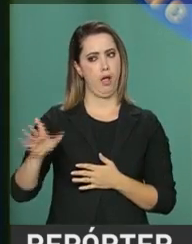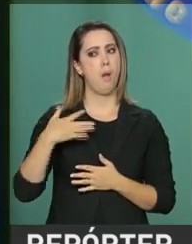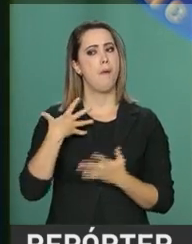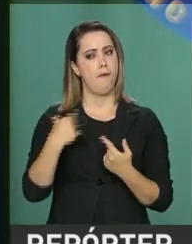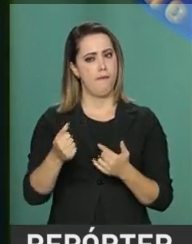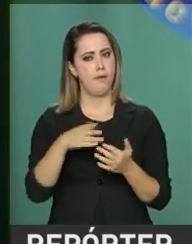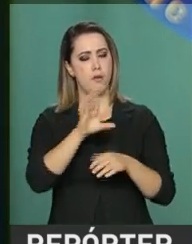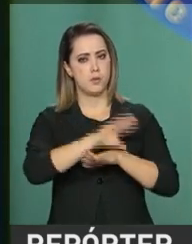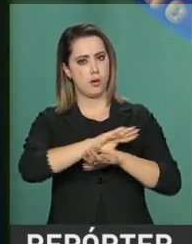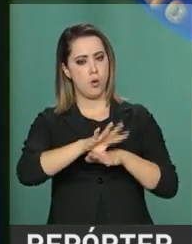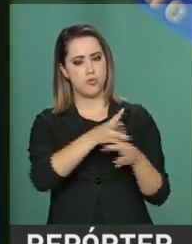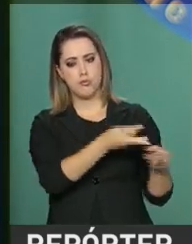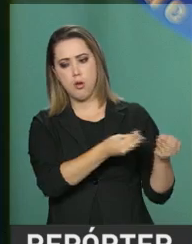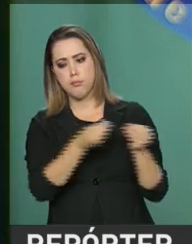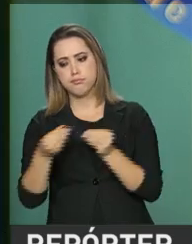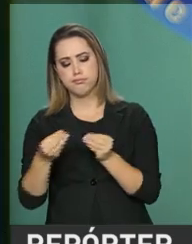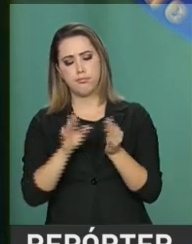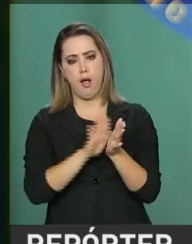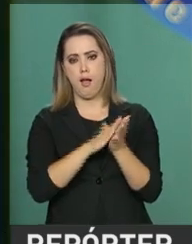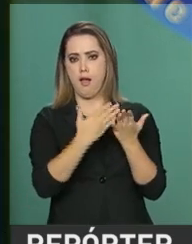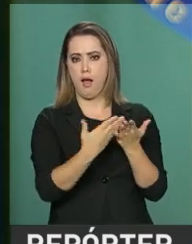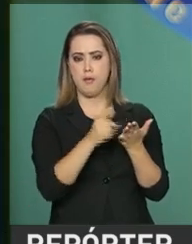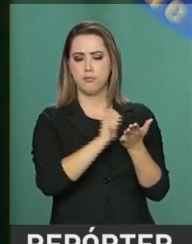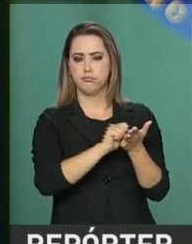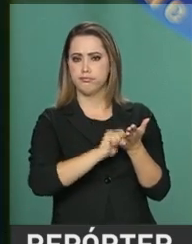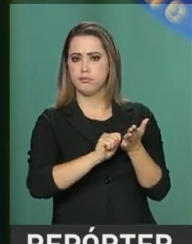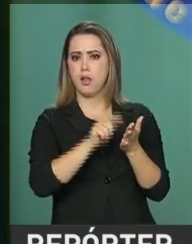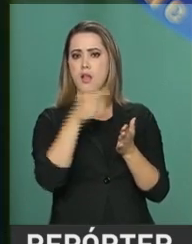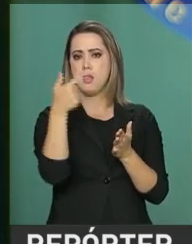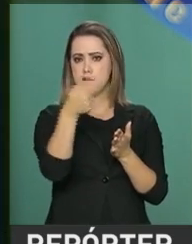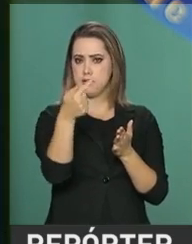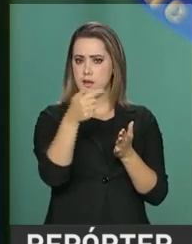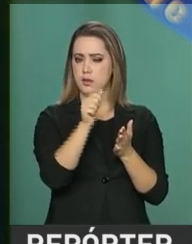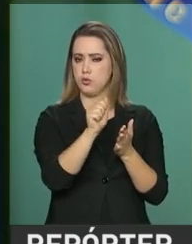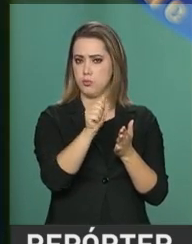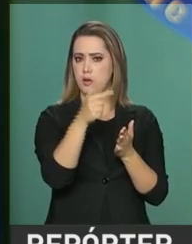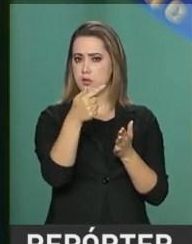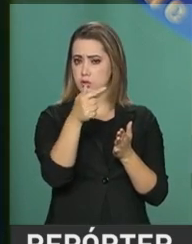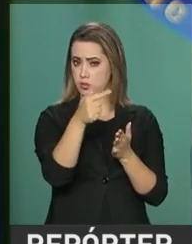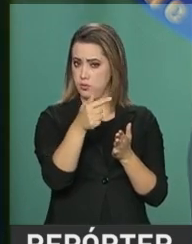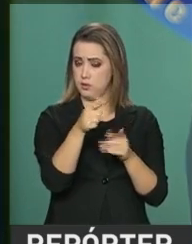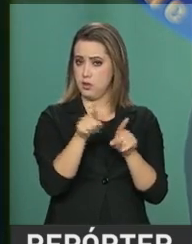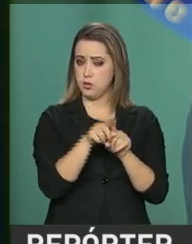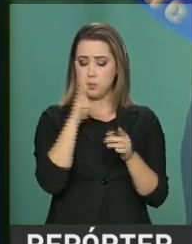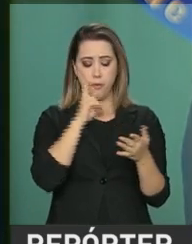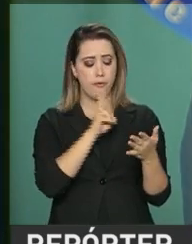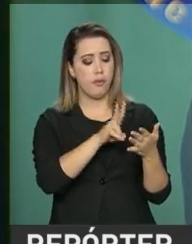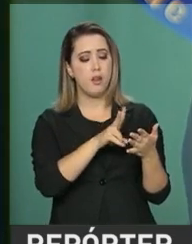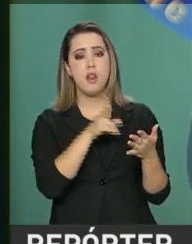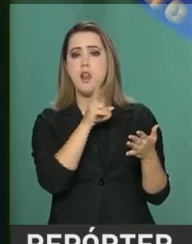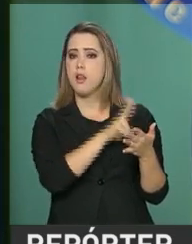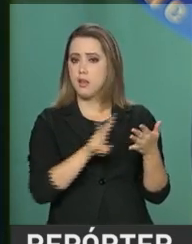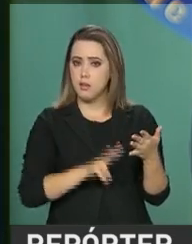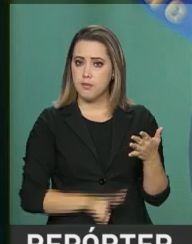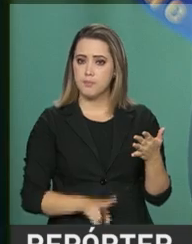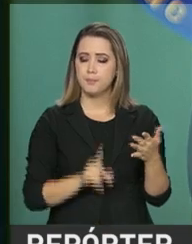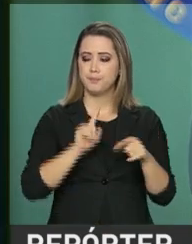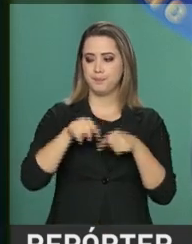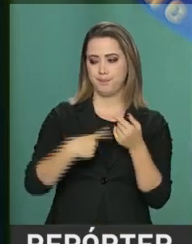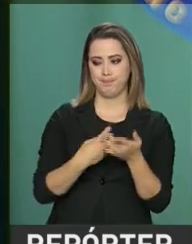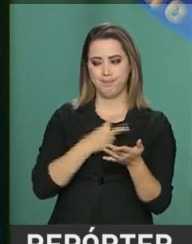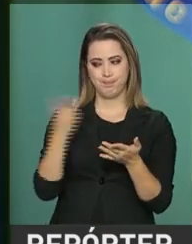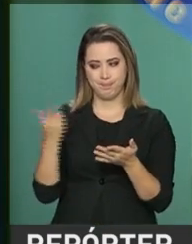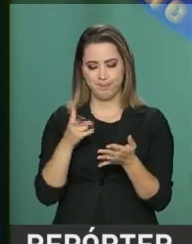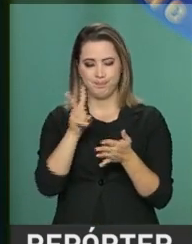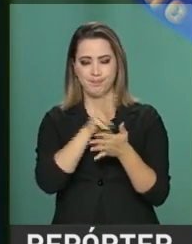vamos pegar o livrinho aqui. Vamos pegar o artigo 7º da Constituição e verificar o que está escrito no artigo 7º. E depois de